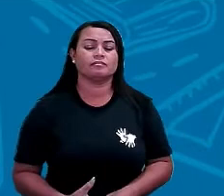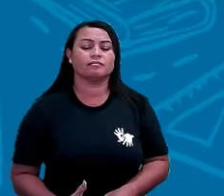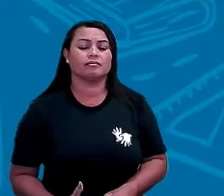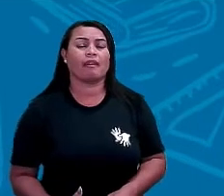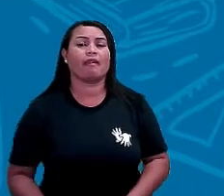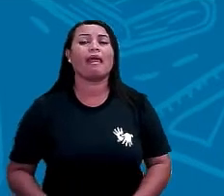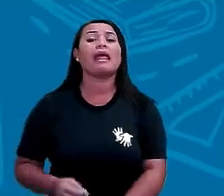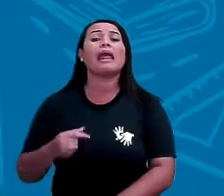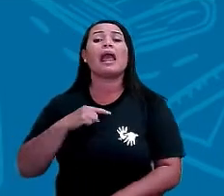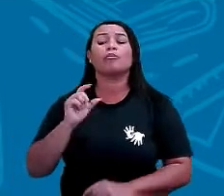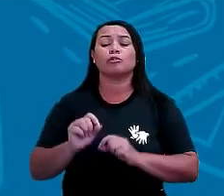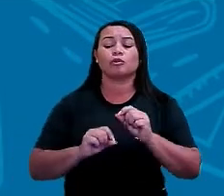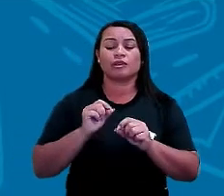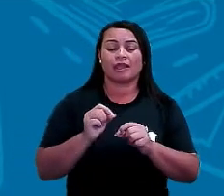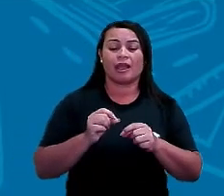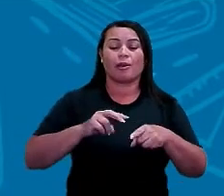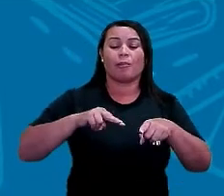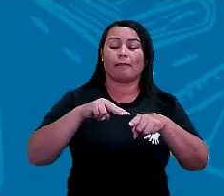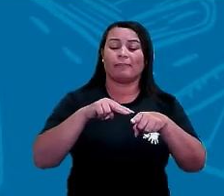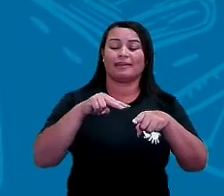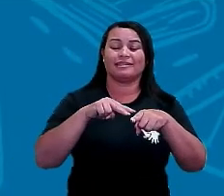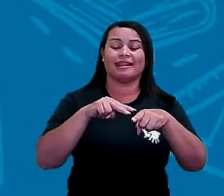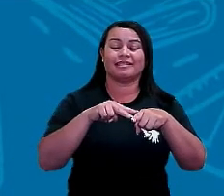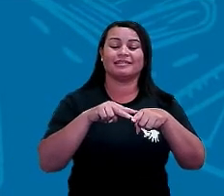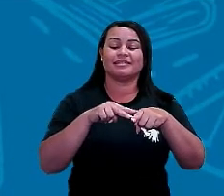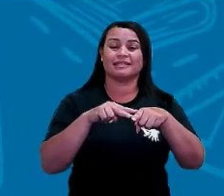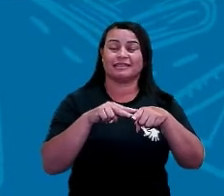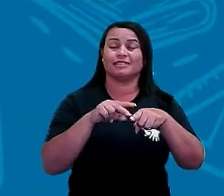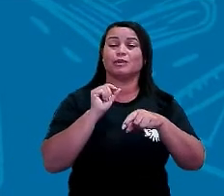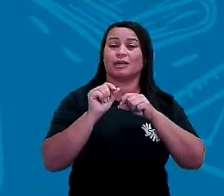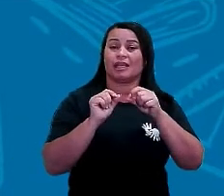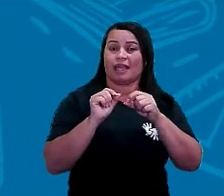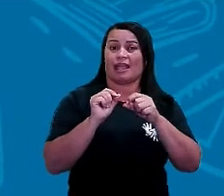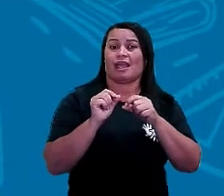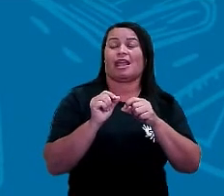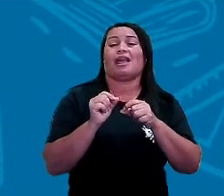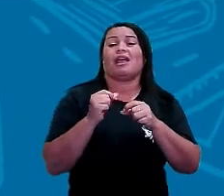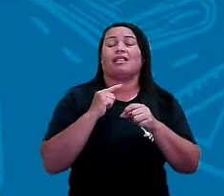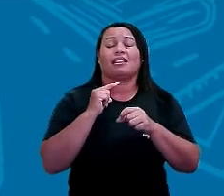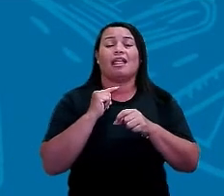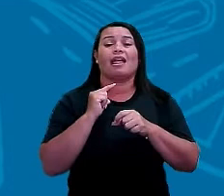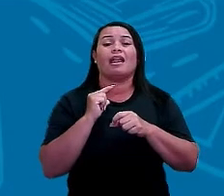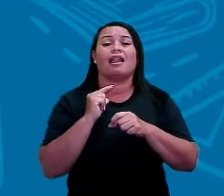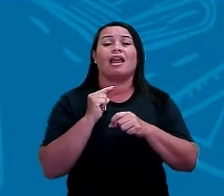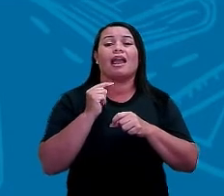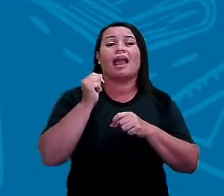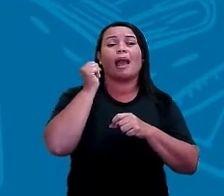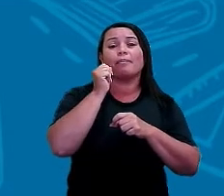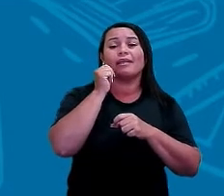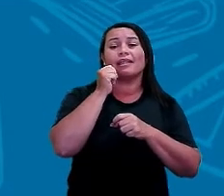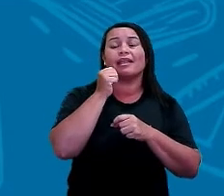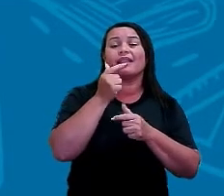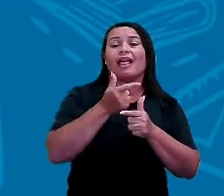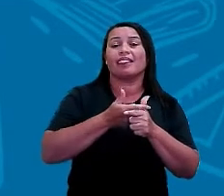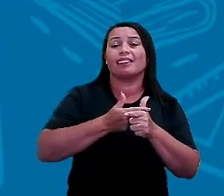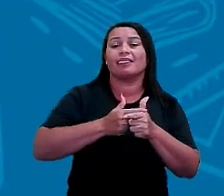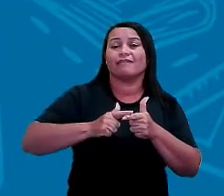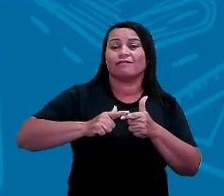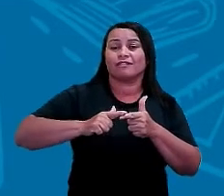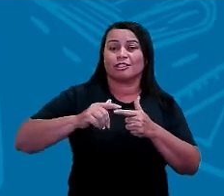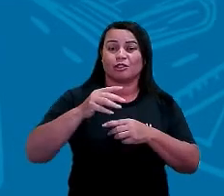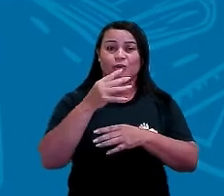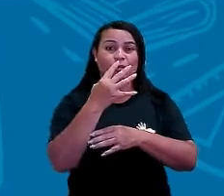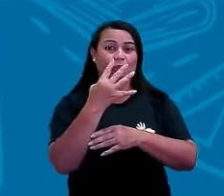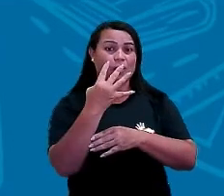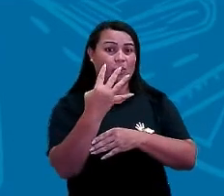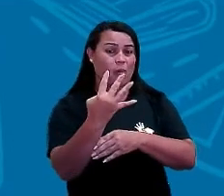a pizza inteira, tá vendo? E aí, ela pegou a pizza e dividiu em 4.